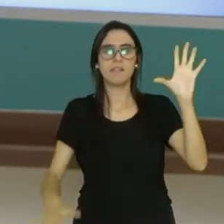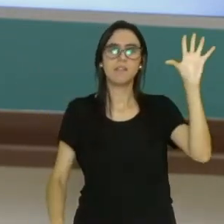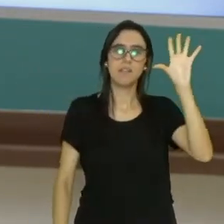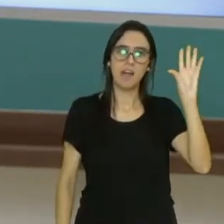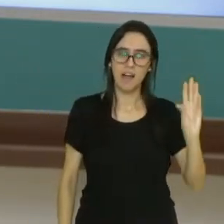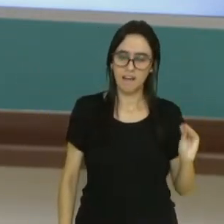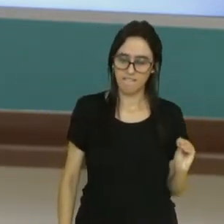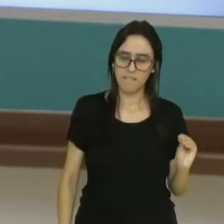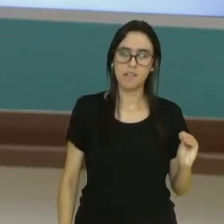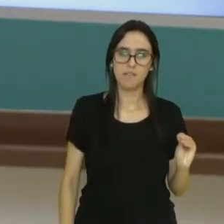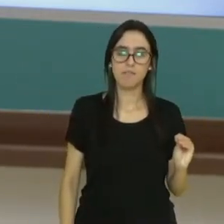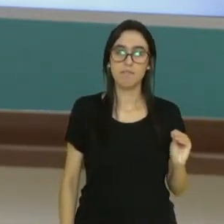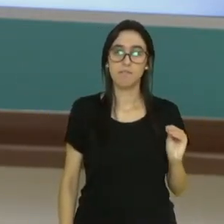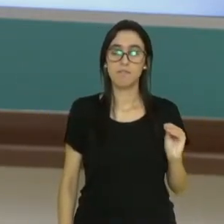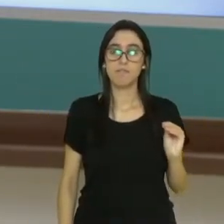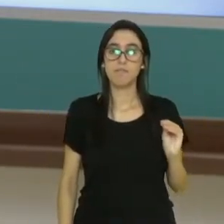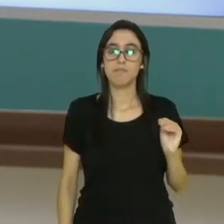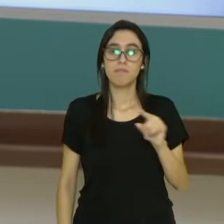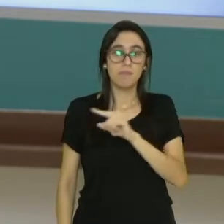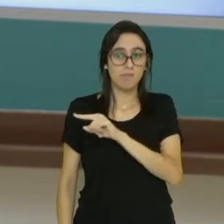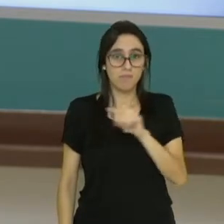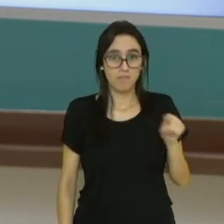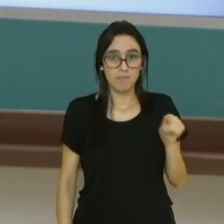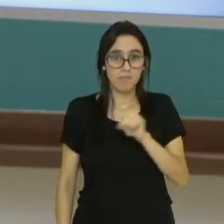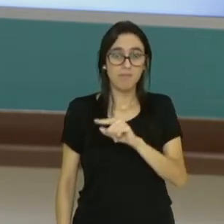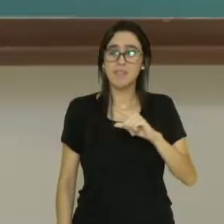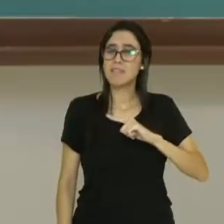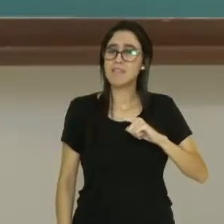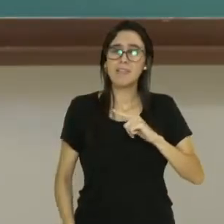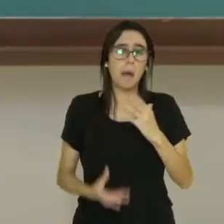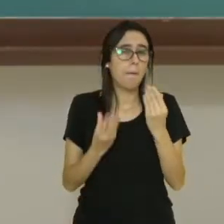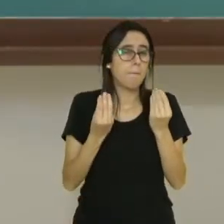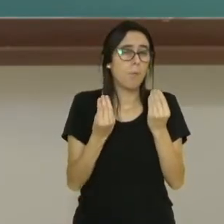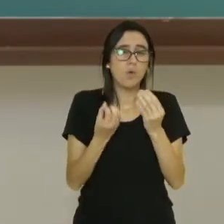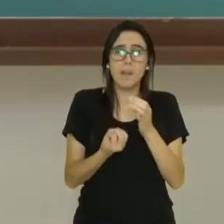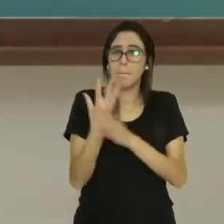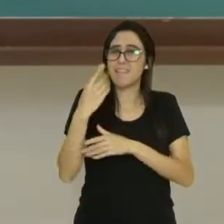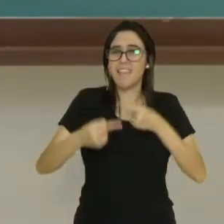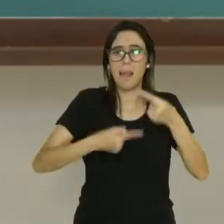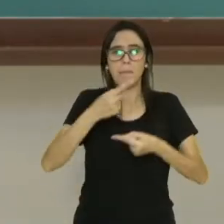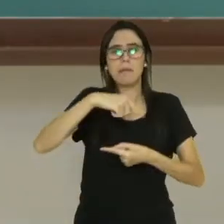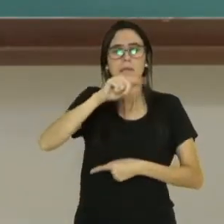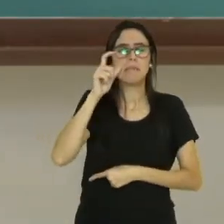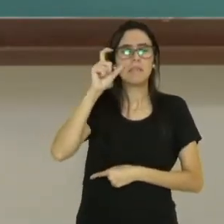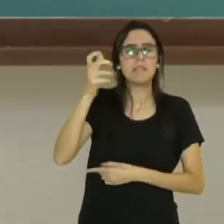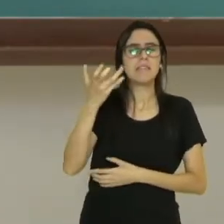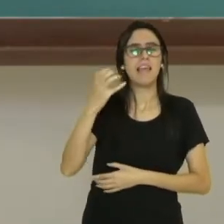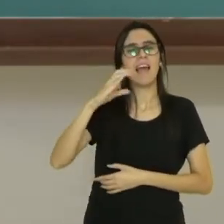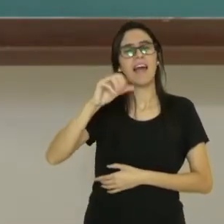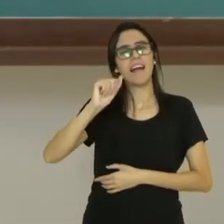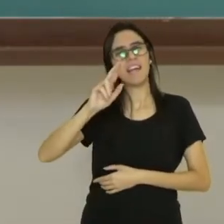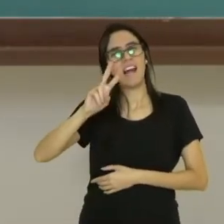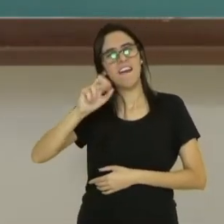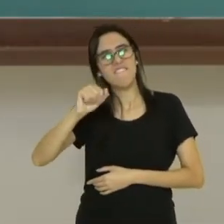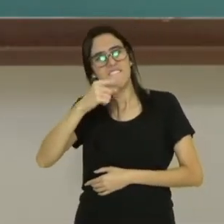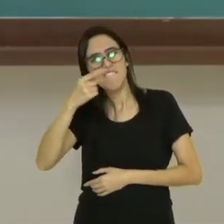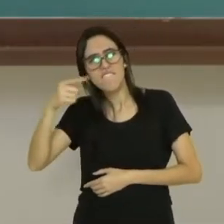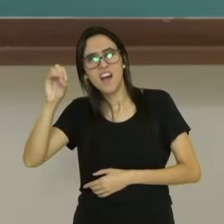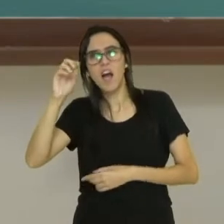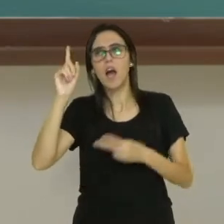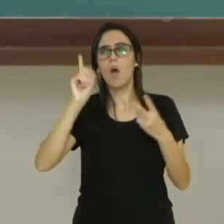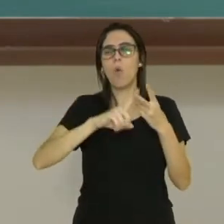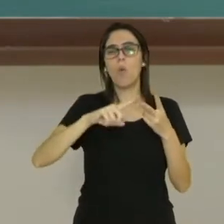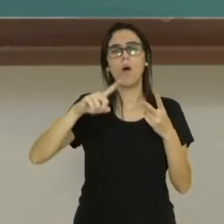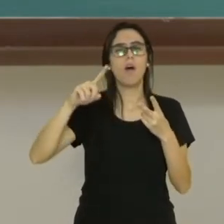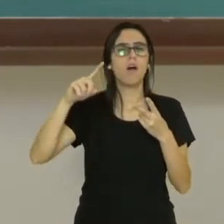E essas nações tinham muita matéria-prima. Então eles estavam interessados no cobre, no carvão, no ferro, borracha, entre